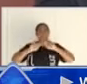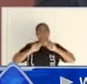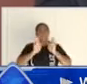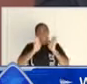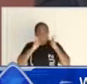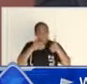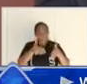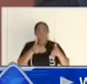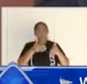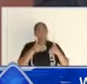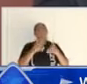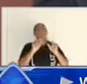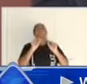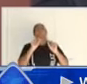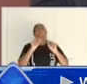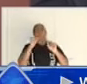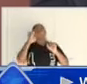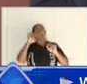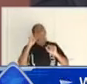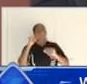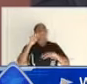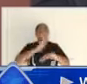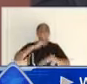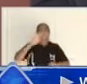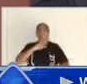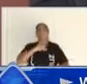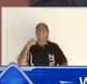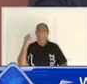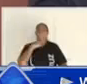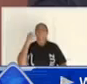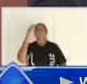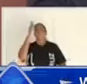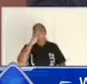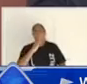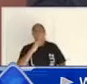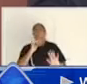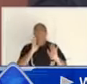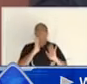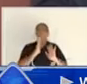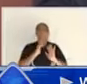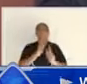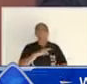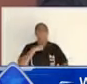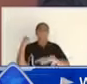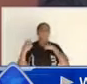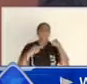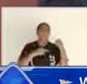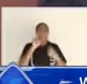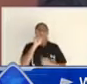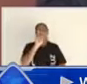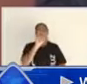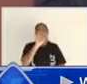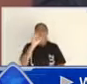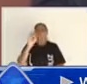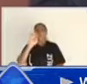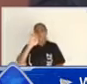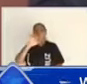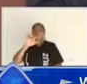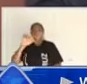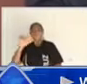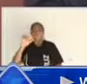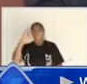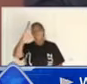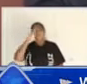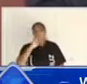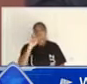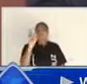100 milhões de doses Até que horas, Juliana? oriundas da Universidade de Oxford e também 40 milhões ou mais da